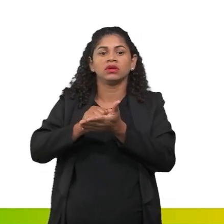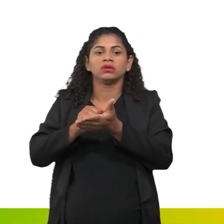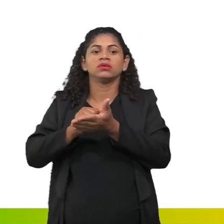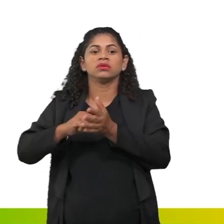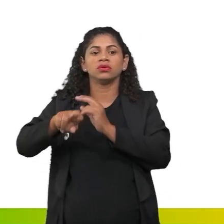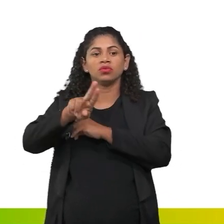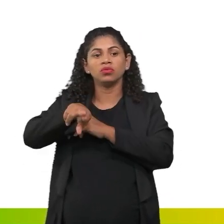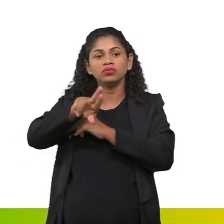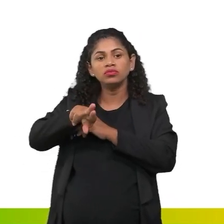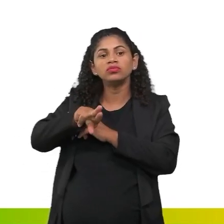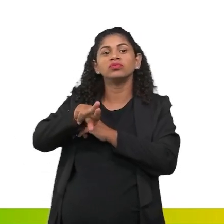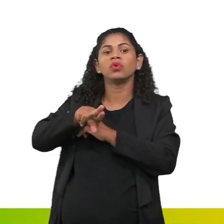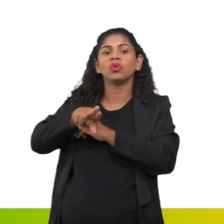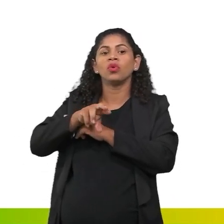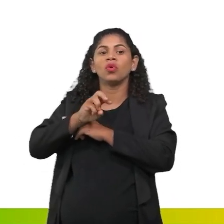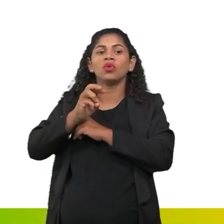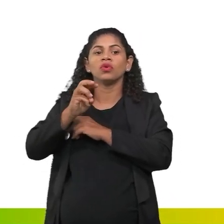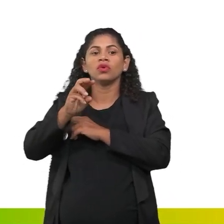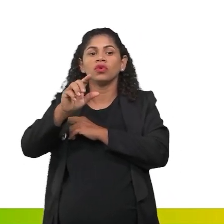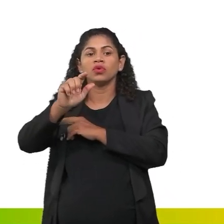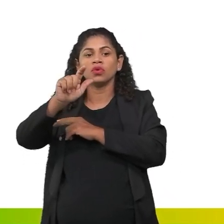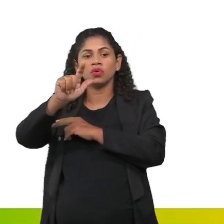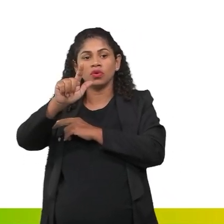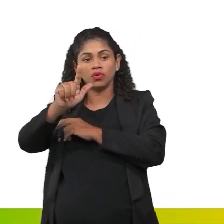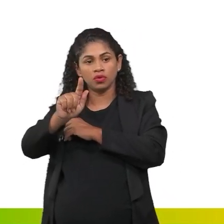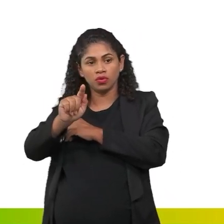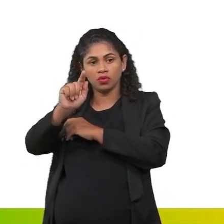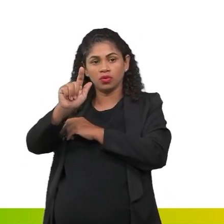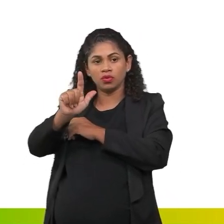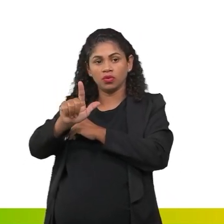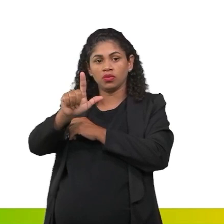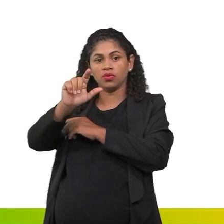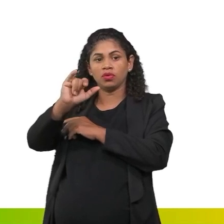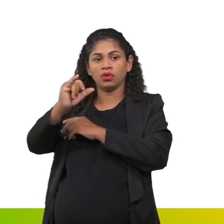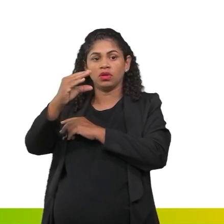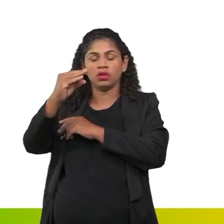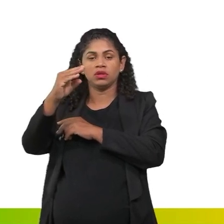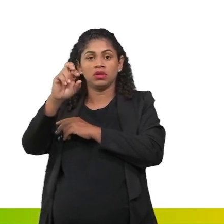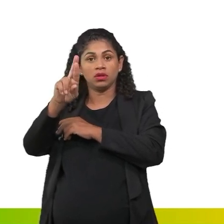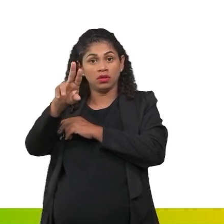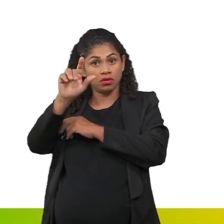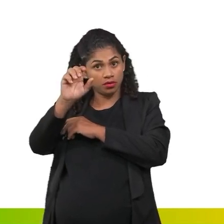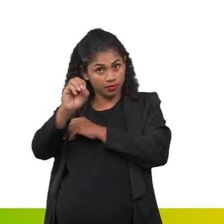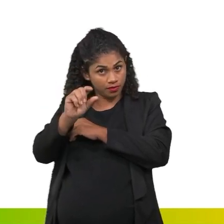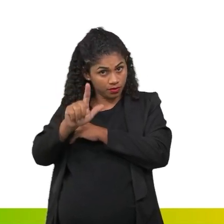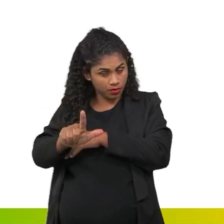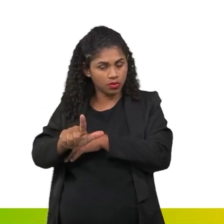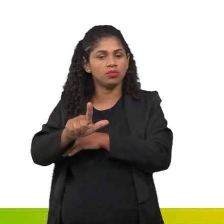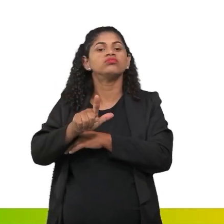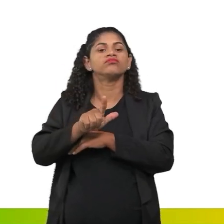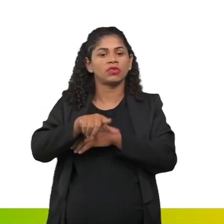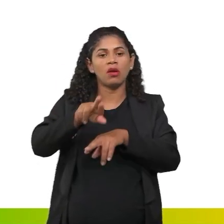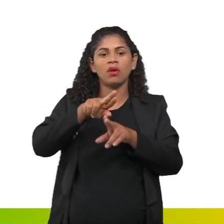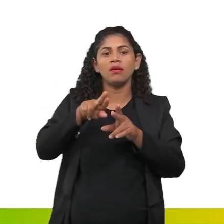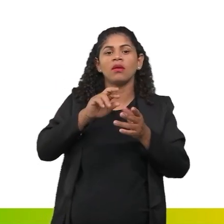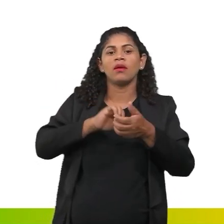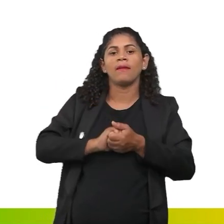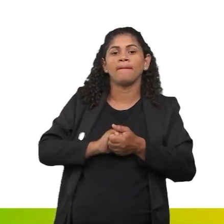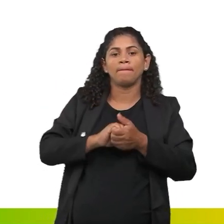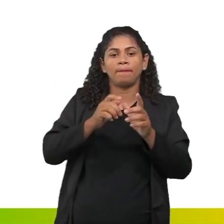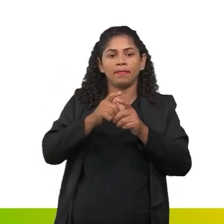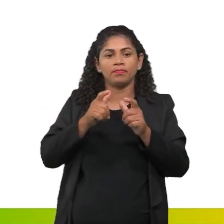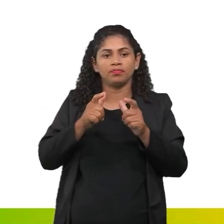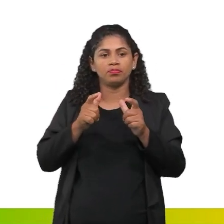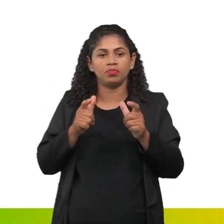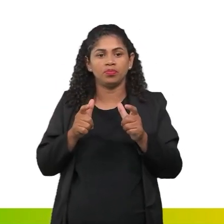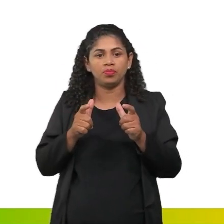o glicerol, a glicerina. E é uma reação típica de hidrólise alcalina de ésteres, sendo